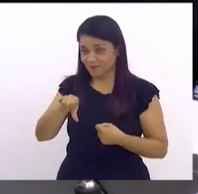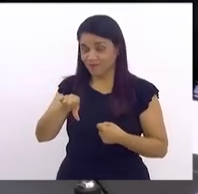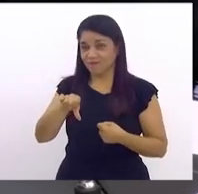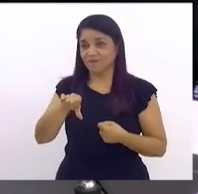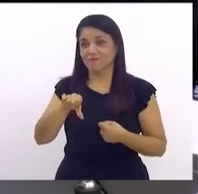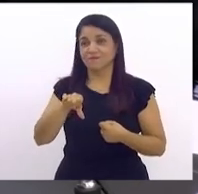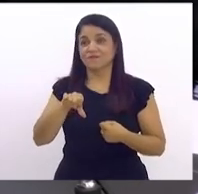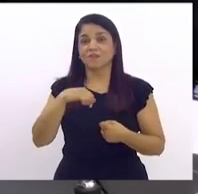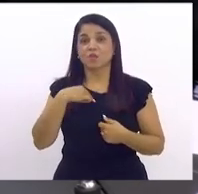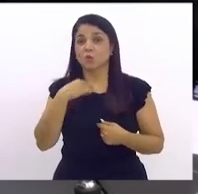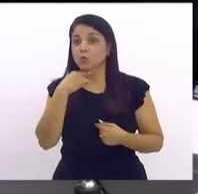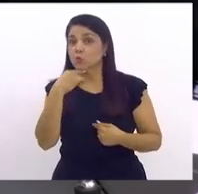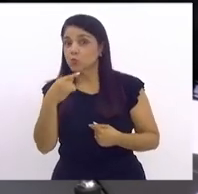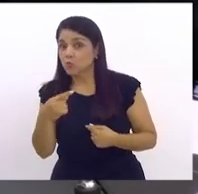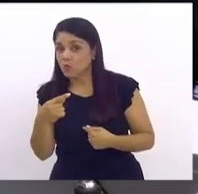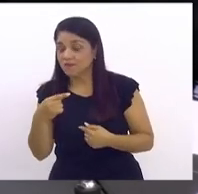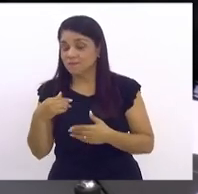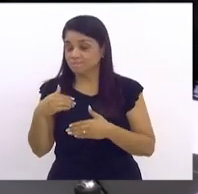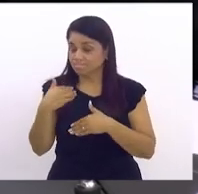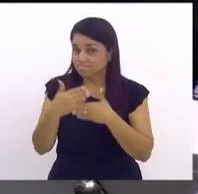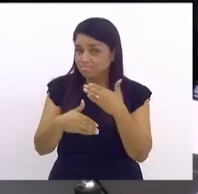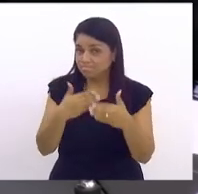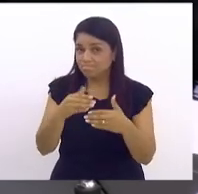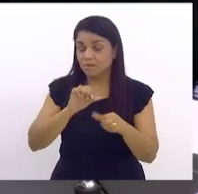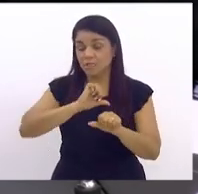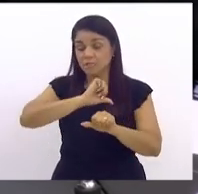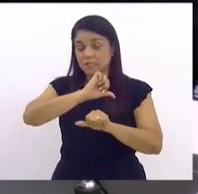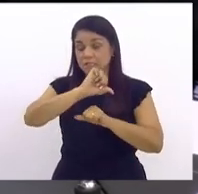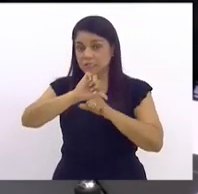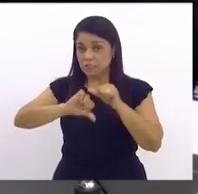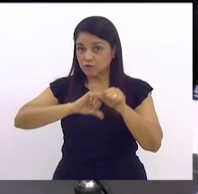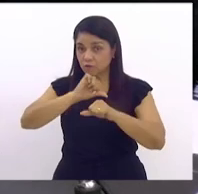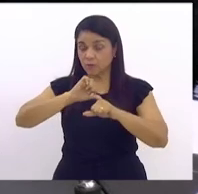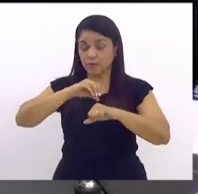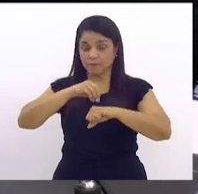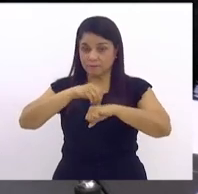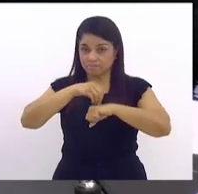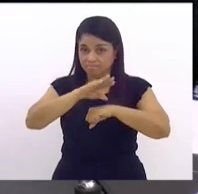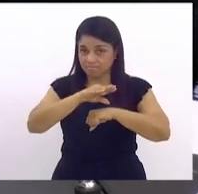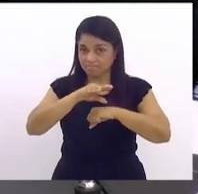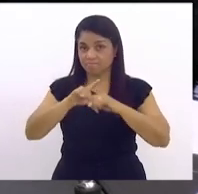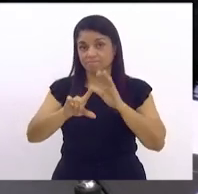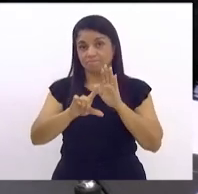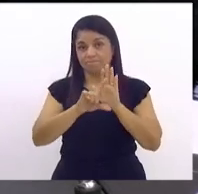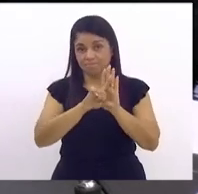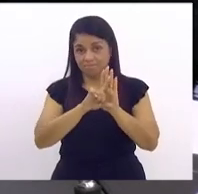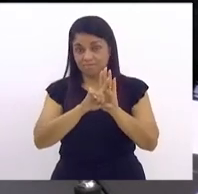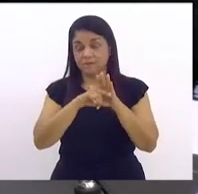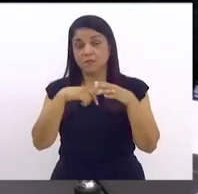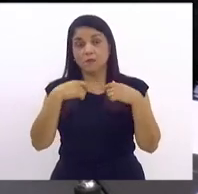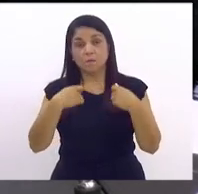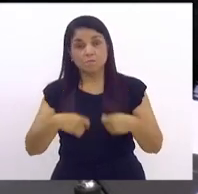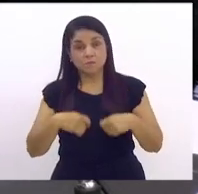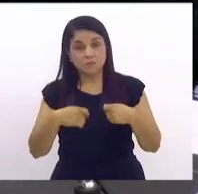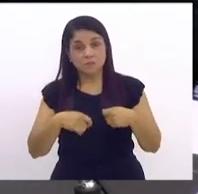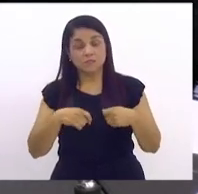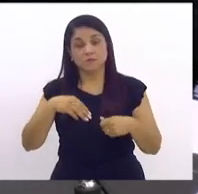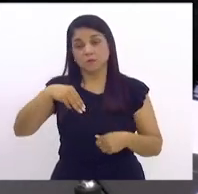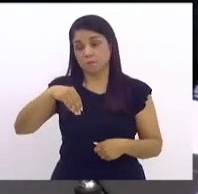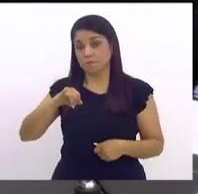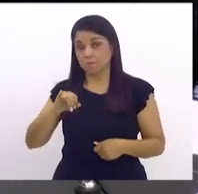tenho uma dúvida aqui de procedimento, que, uma vez transformada em indicação legislativa, ela precisa vir com a